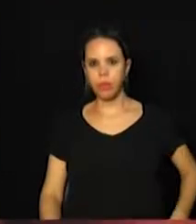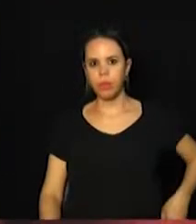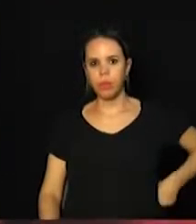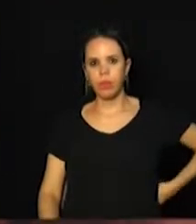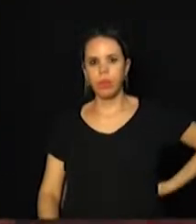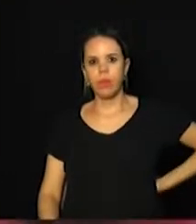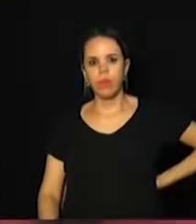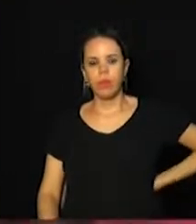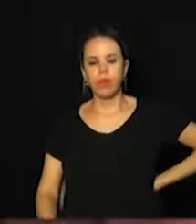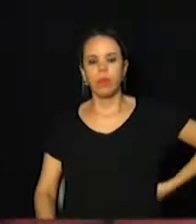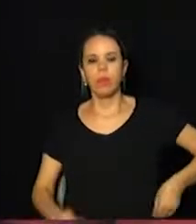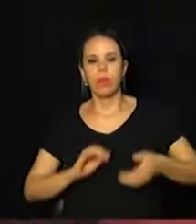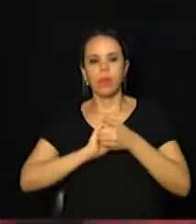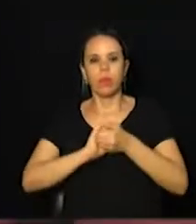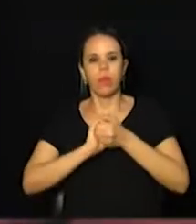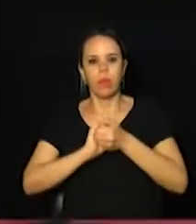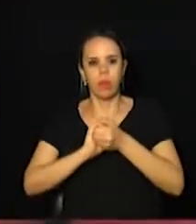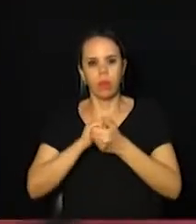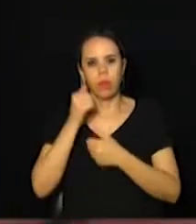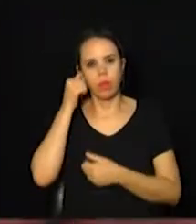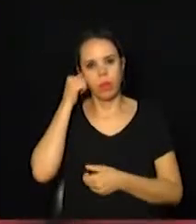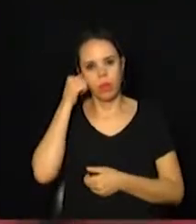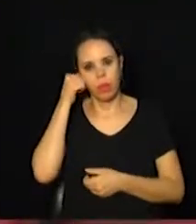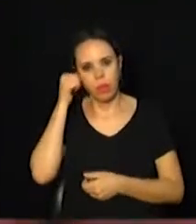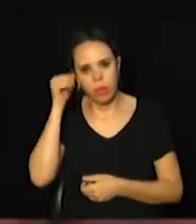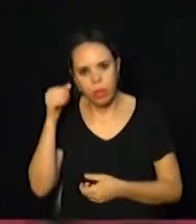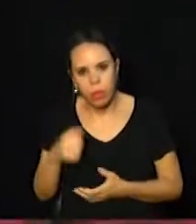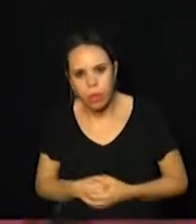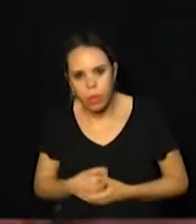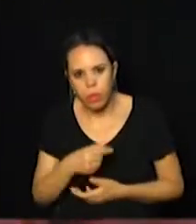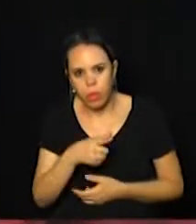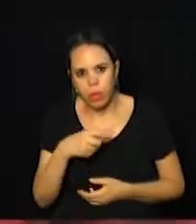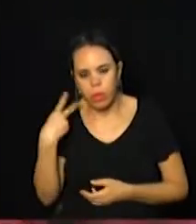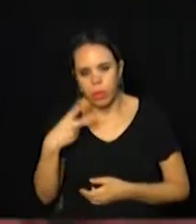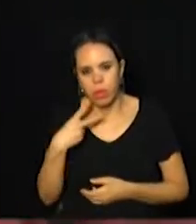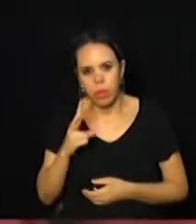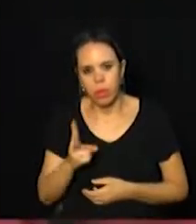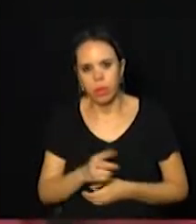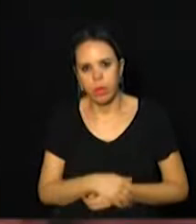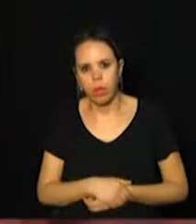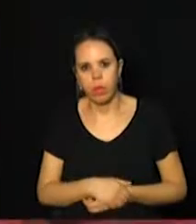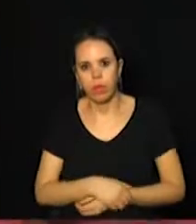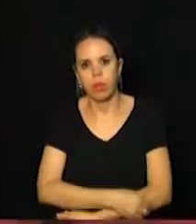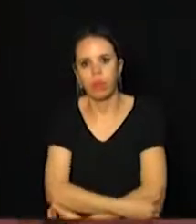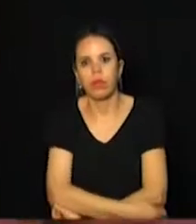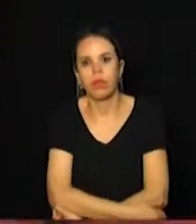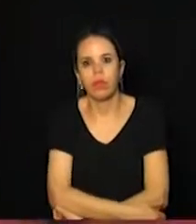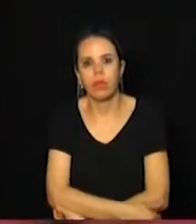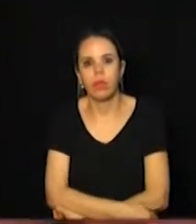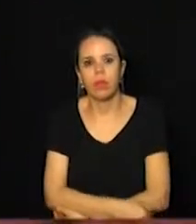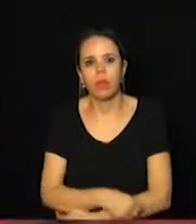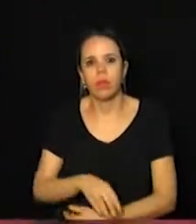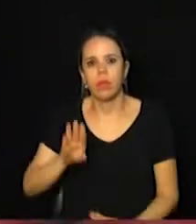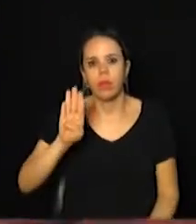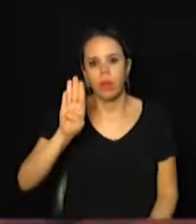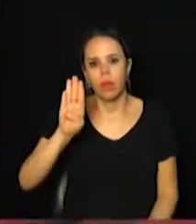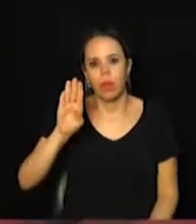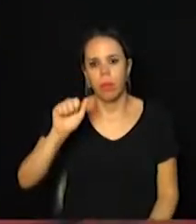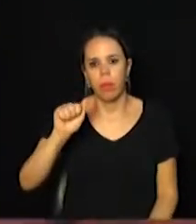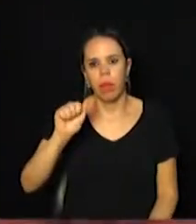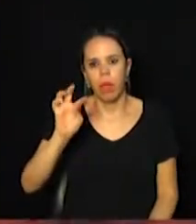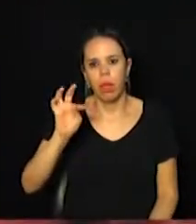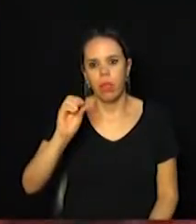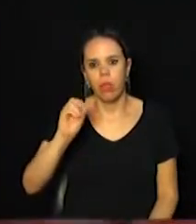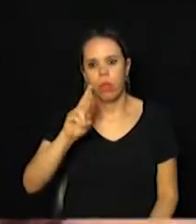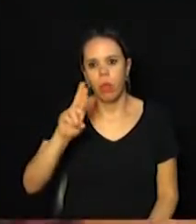eu queria também complementar aqui o ex-vereador sempre vereador o motor é de Santa